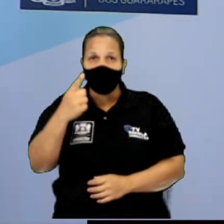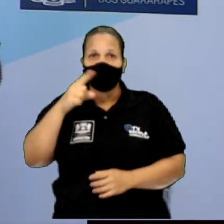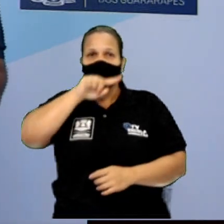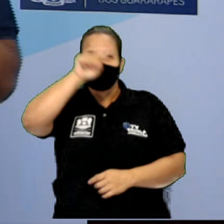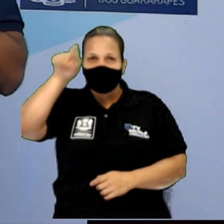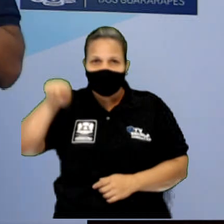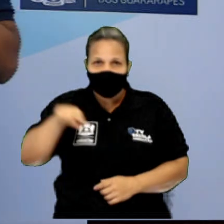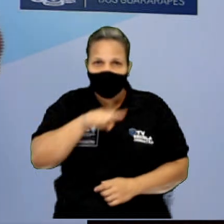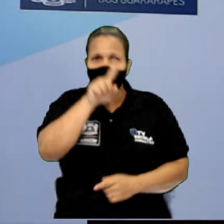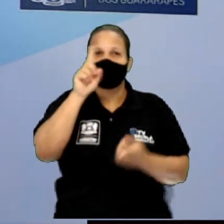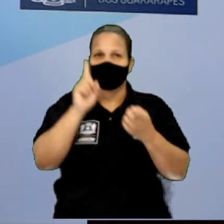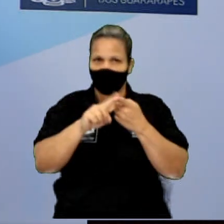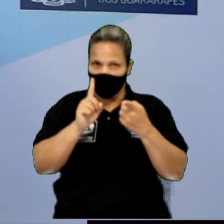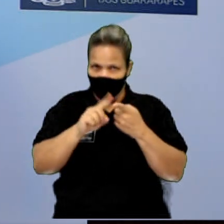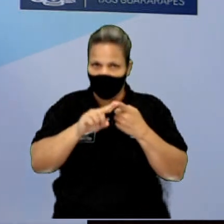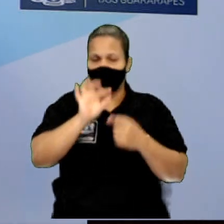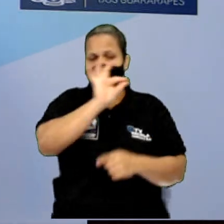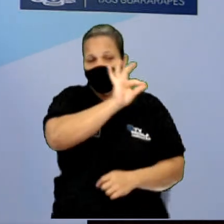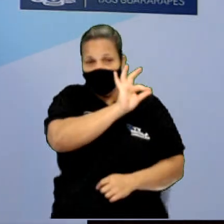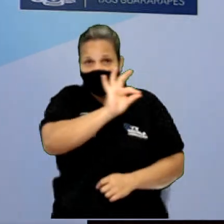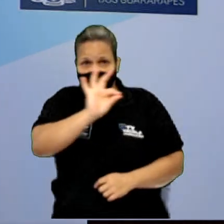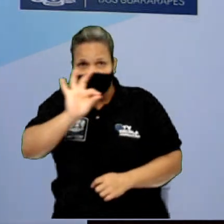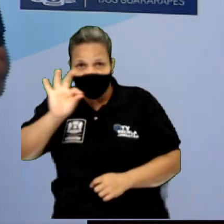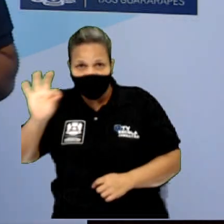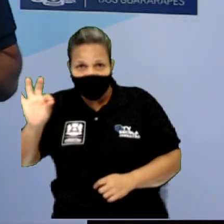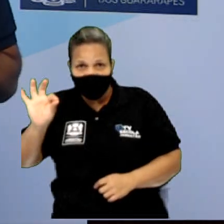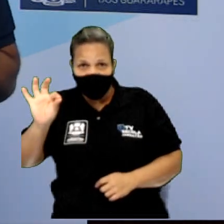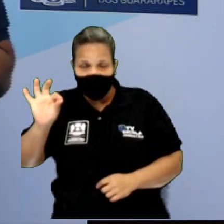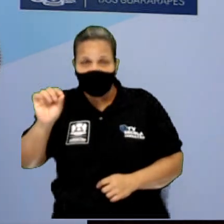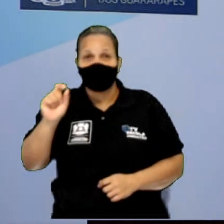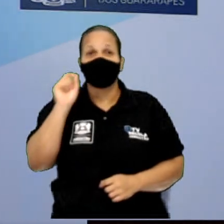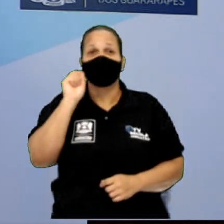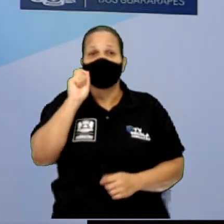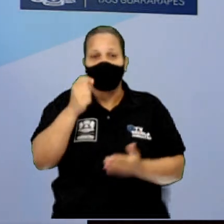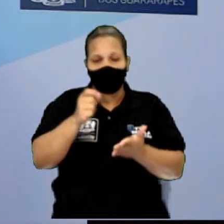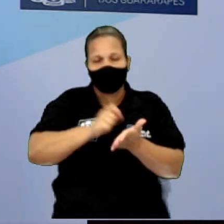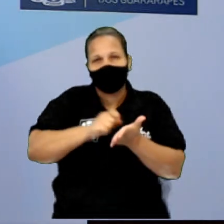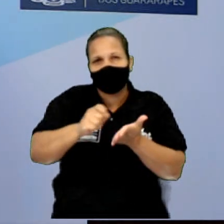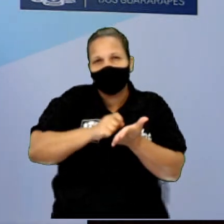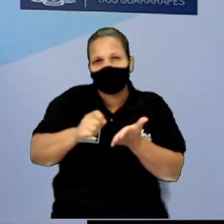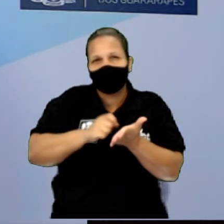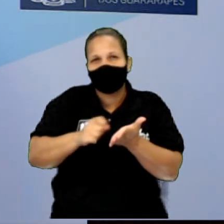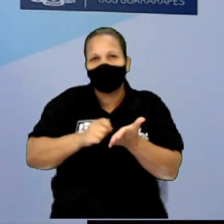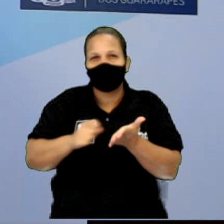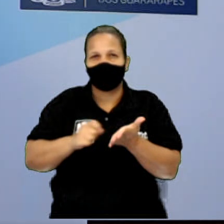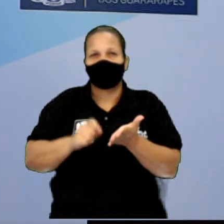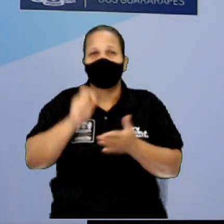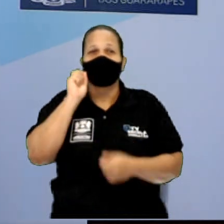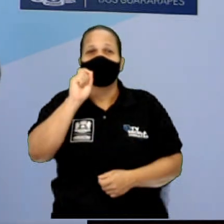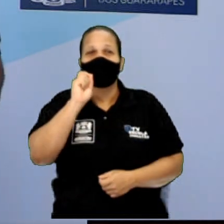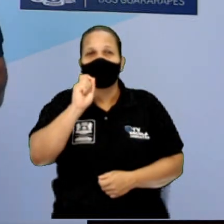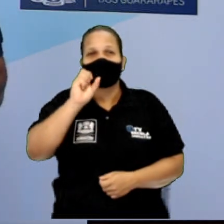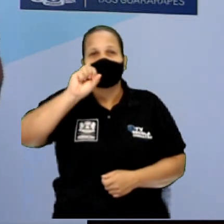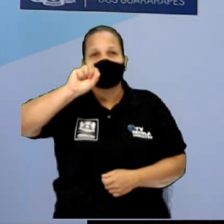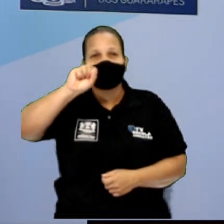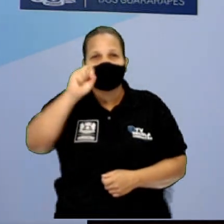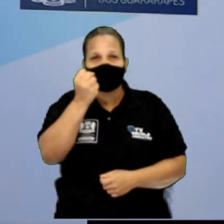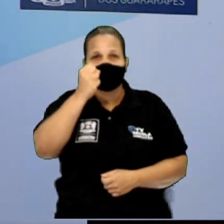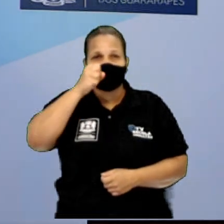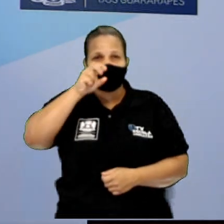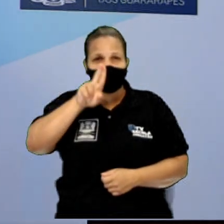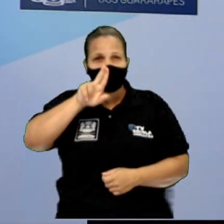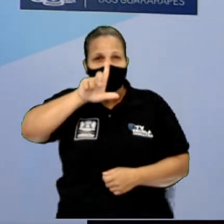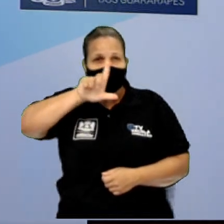ao meio, só que na horizontal, e vai pintar o lado que faz referência ao hemisfério sul,